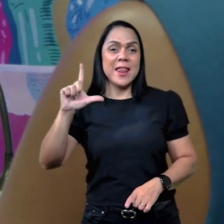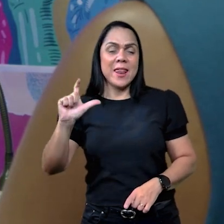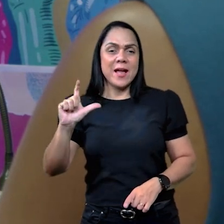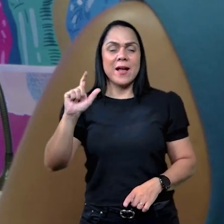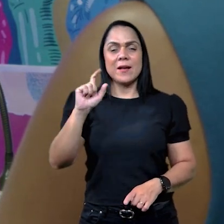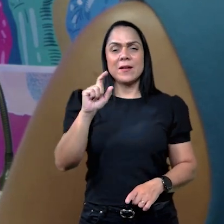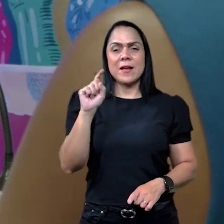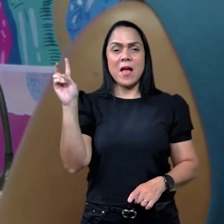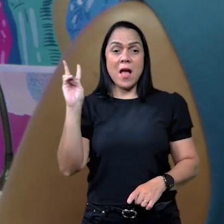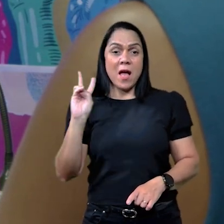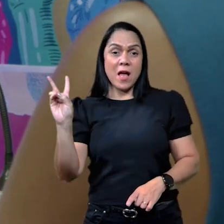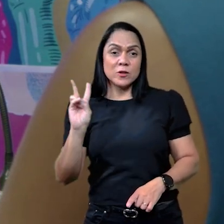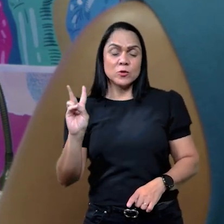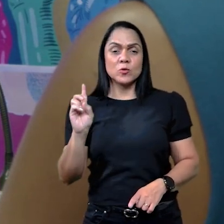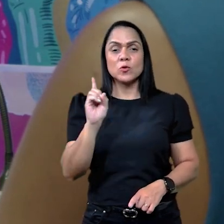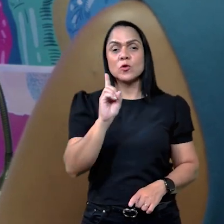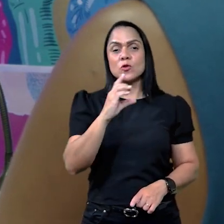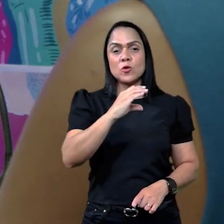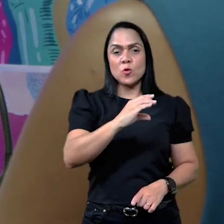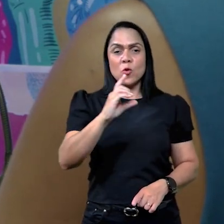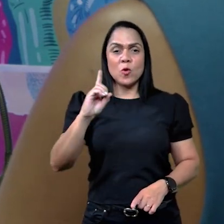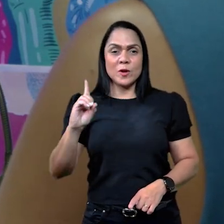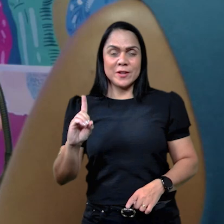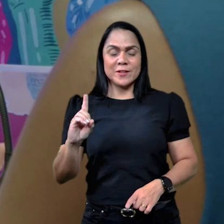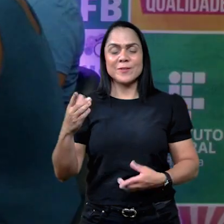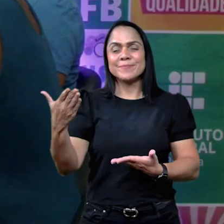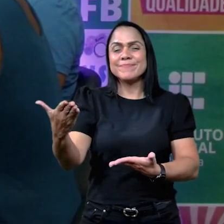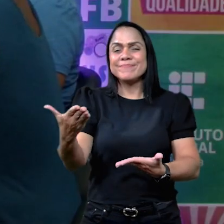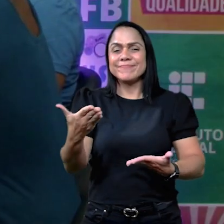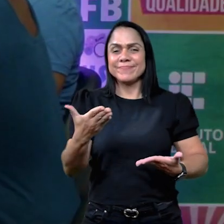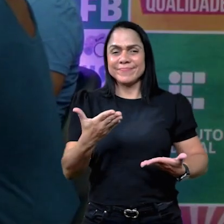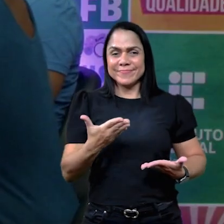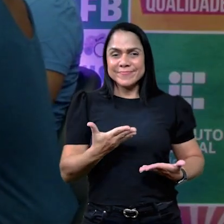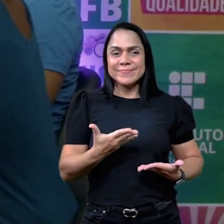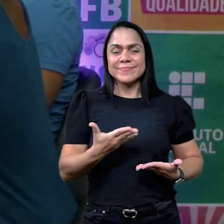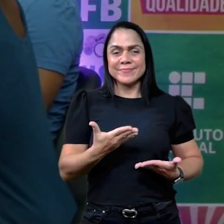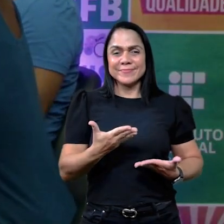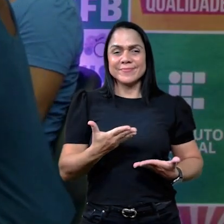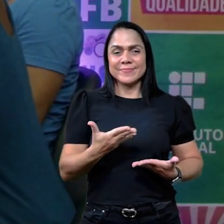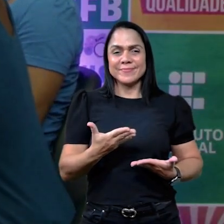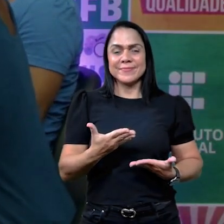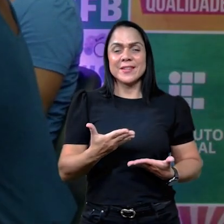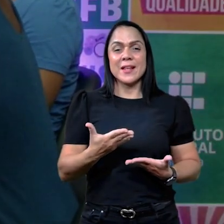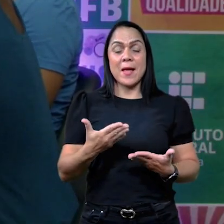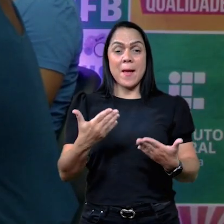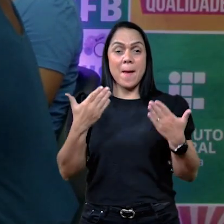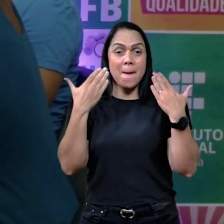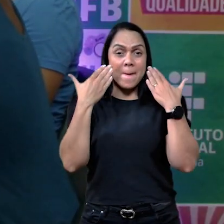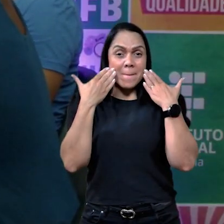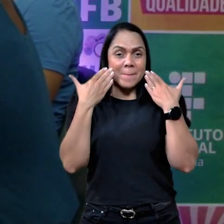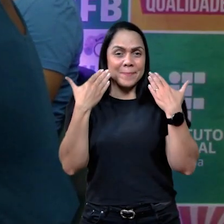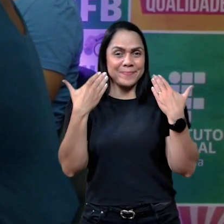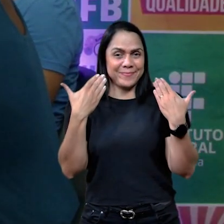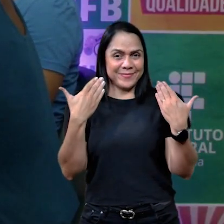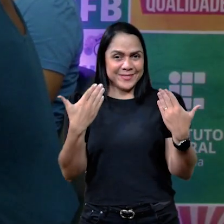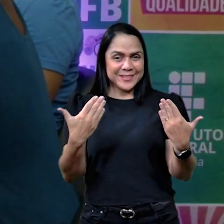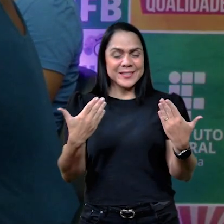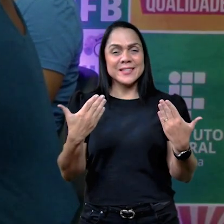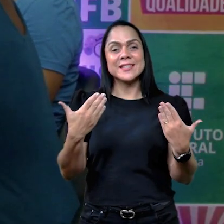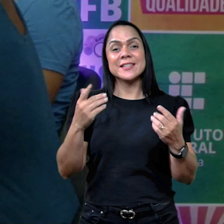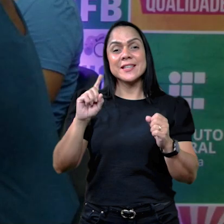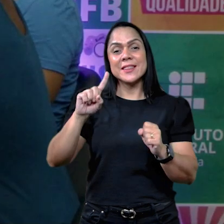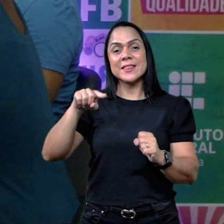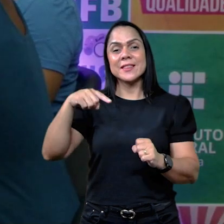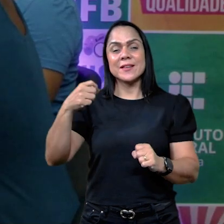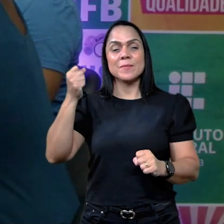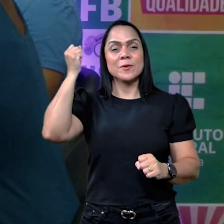do Ministério da Igualdade Racial. Sejam muito bem-vindas. E eu gostaria que vocês primeiro se apresentassem e logo